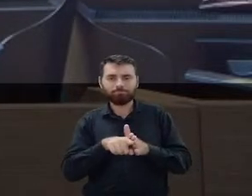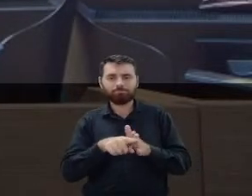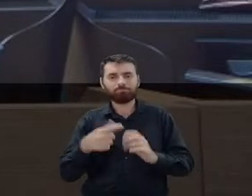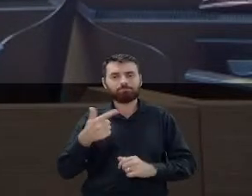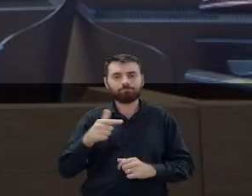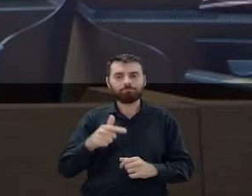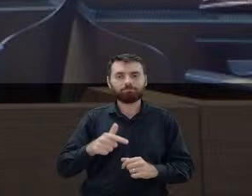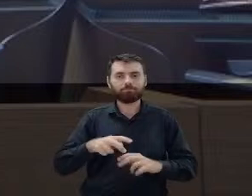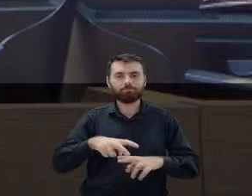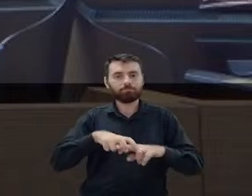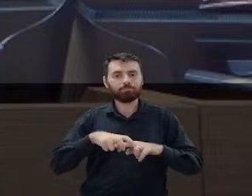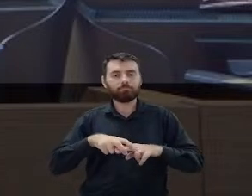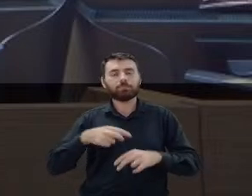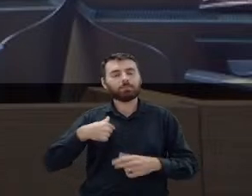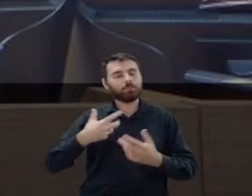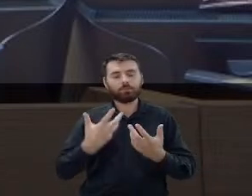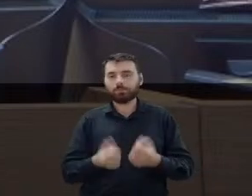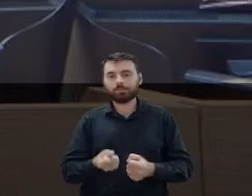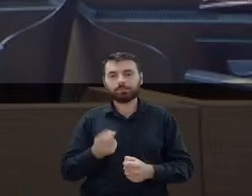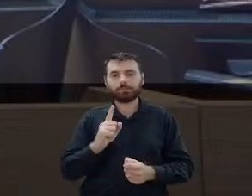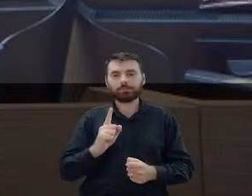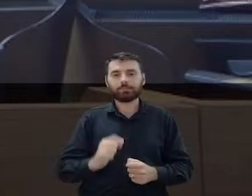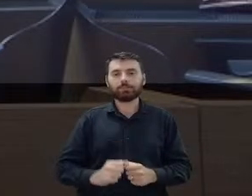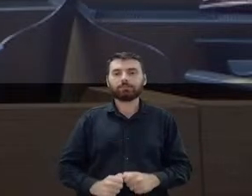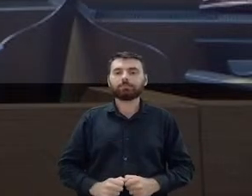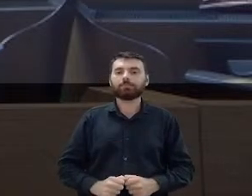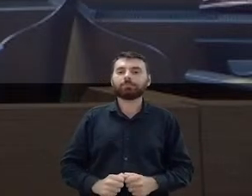também nego o provimento.